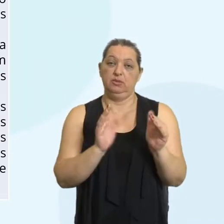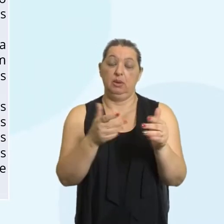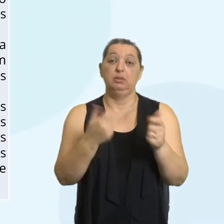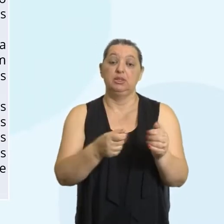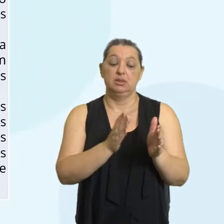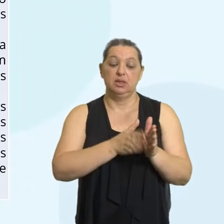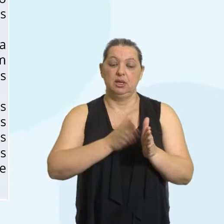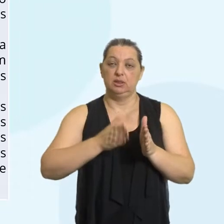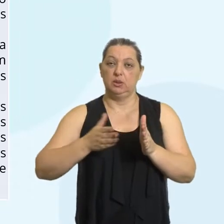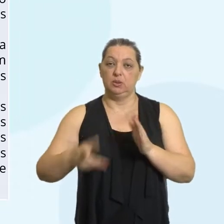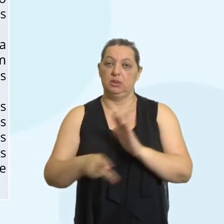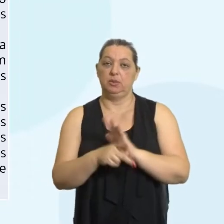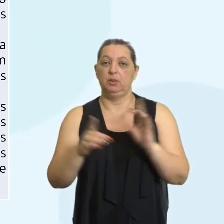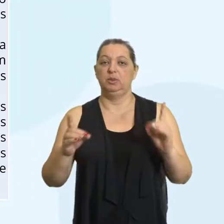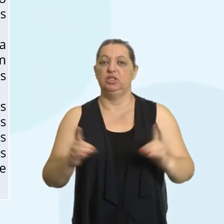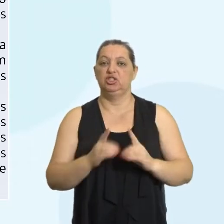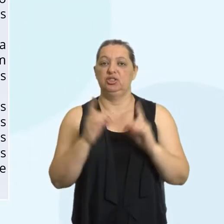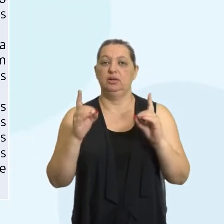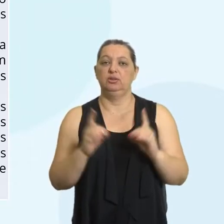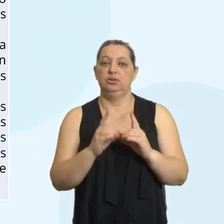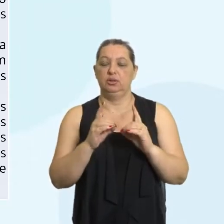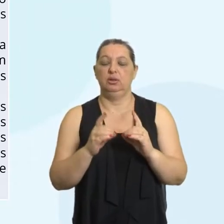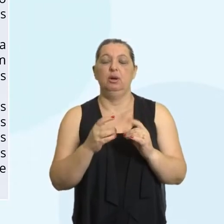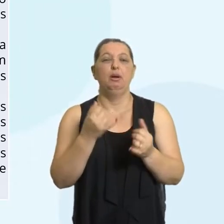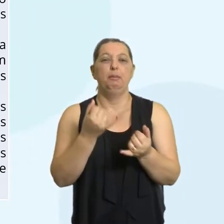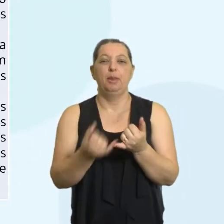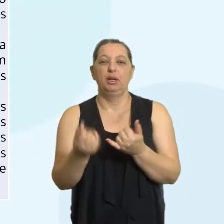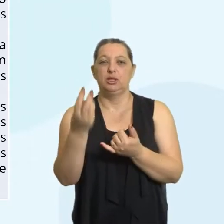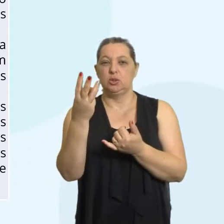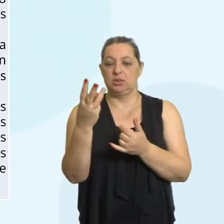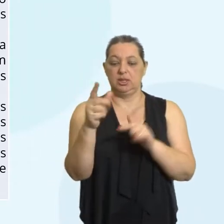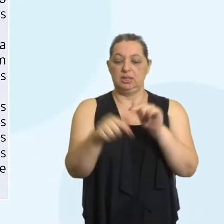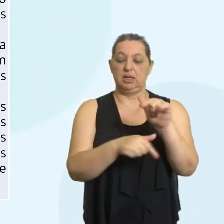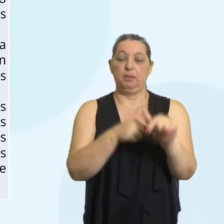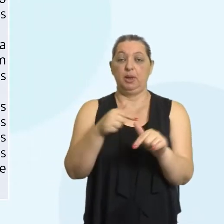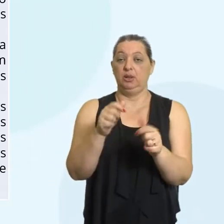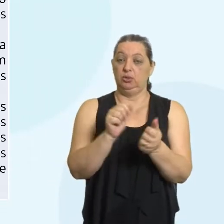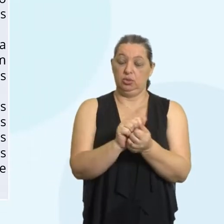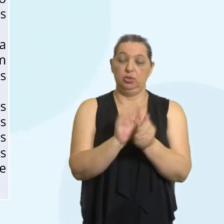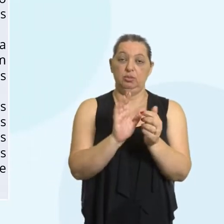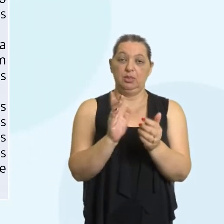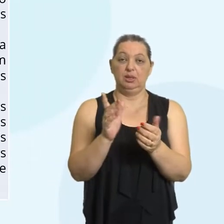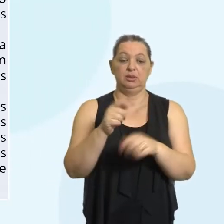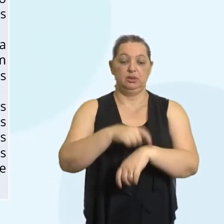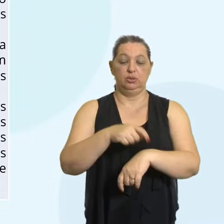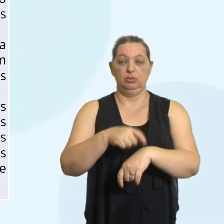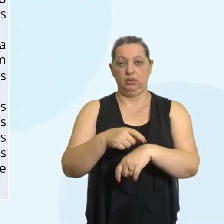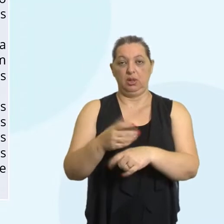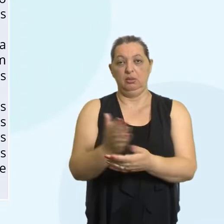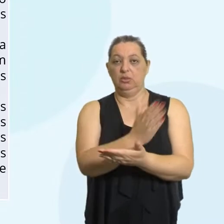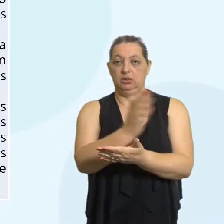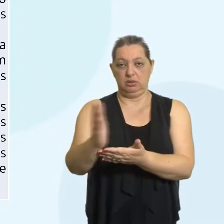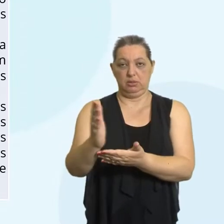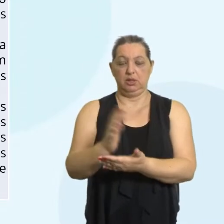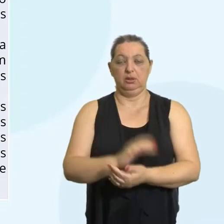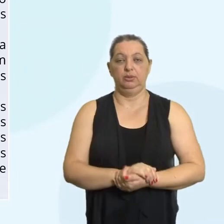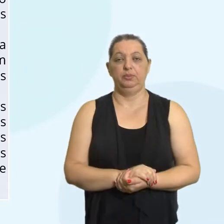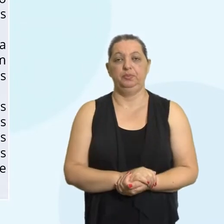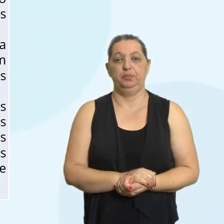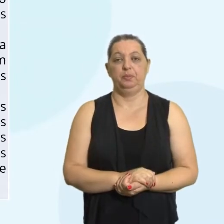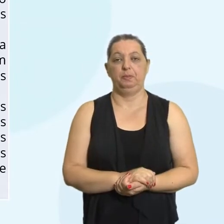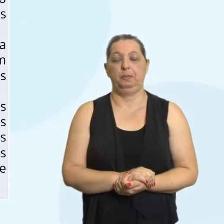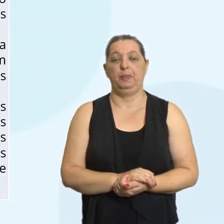sequência de idade é como se os três tivessem trabalhando juntos mas o momento separados e bom então